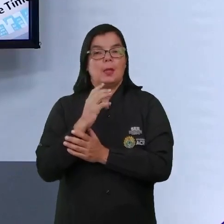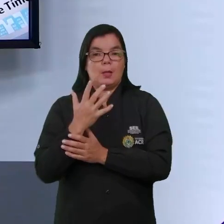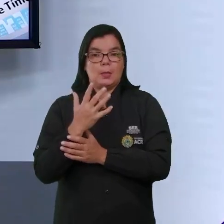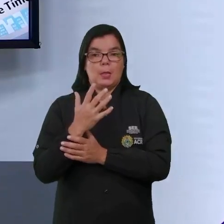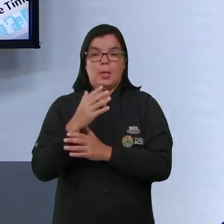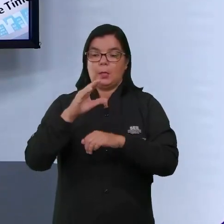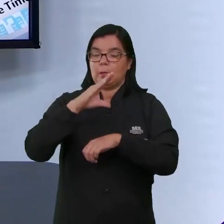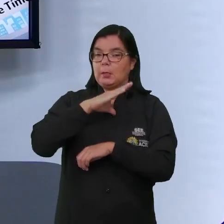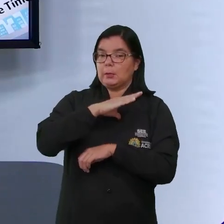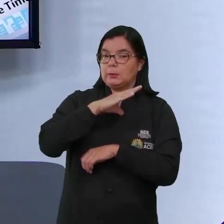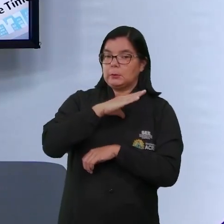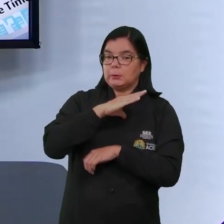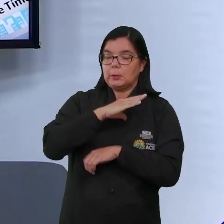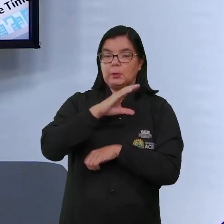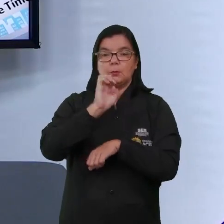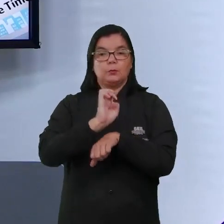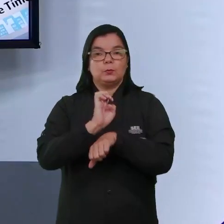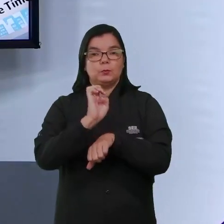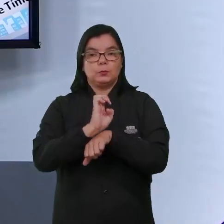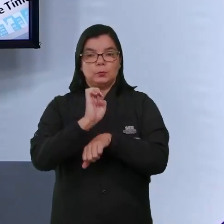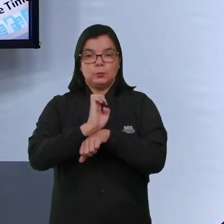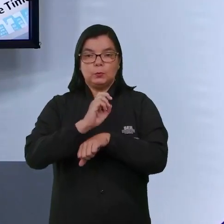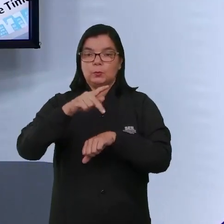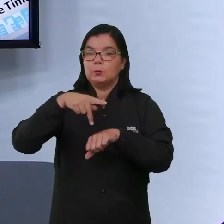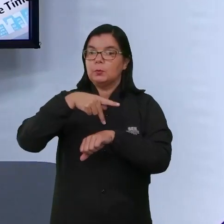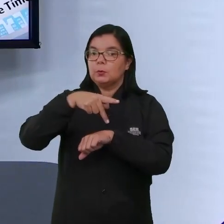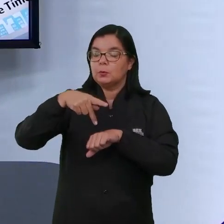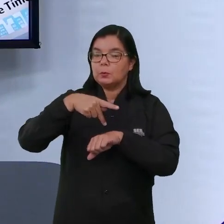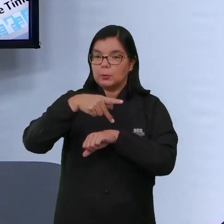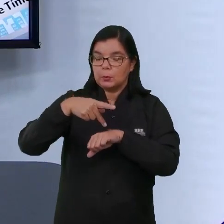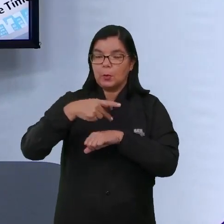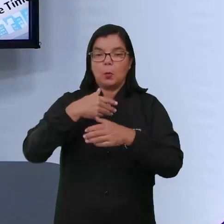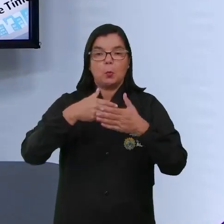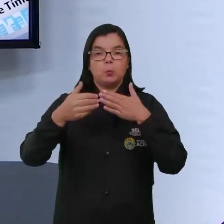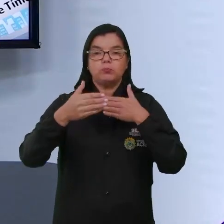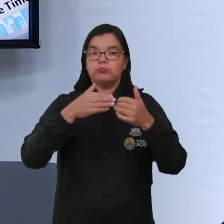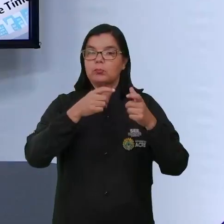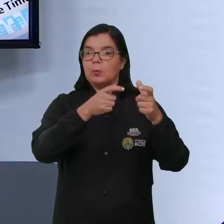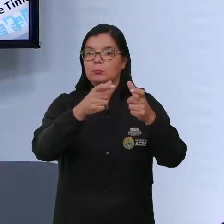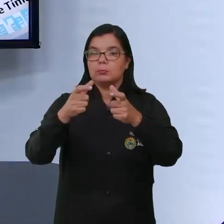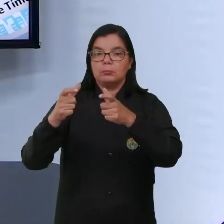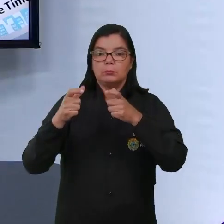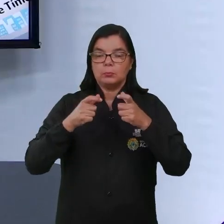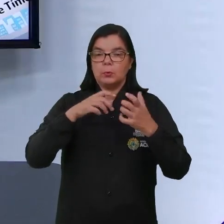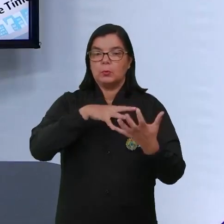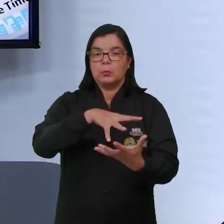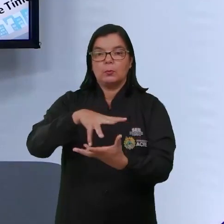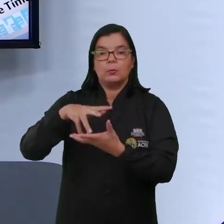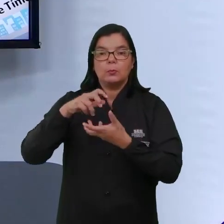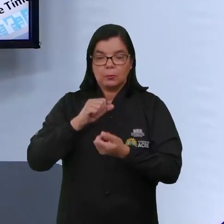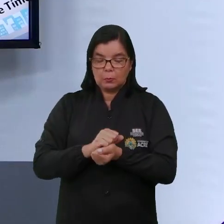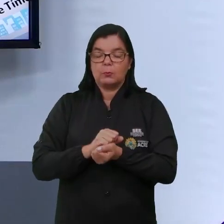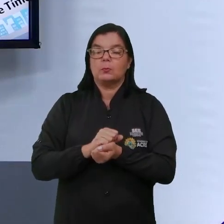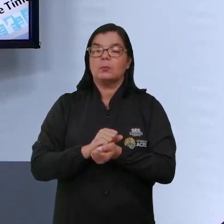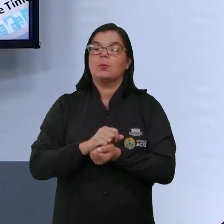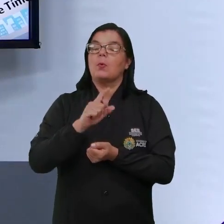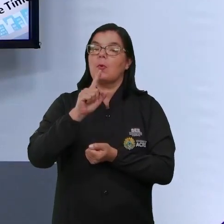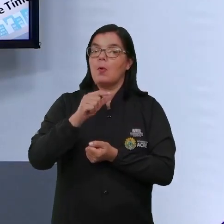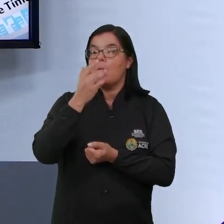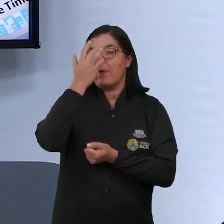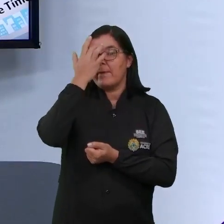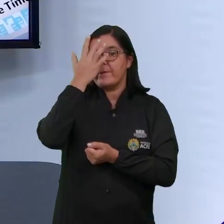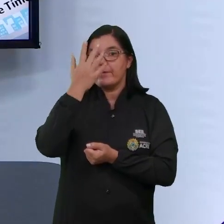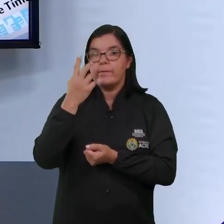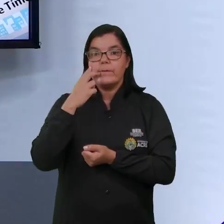nossa cidade, em nosso estado, em nosso país, em qualquer lugar do mundo, são